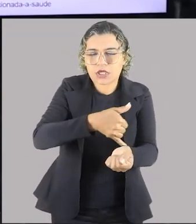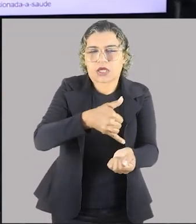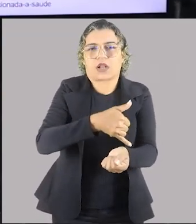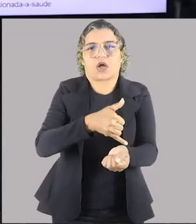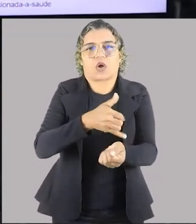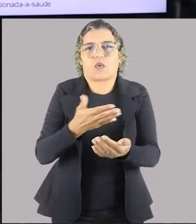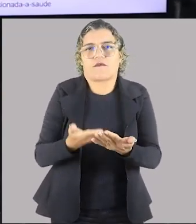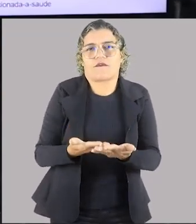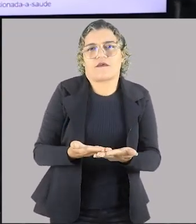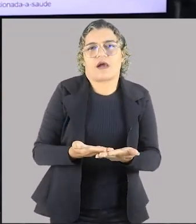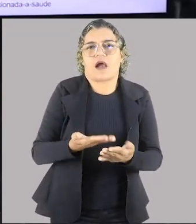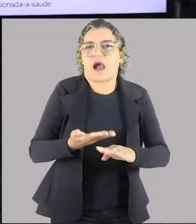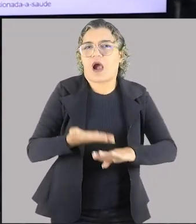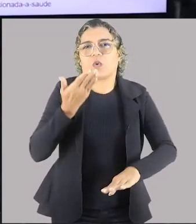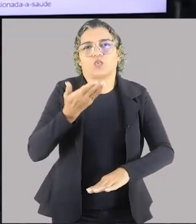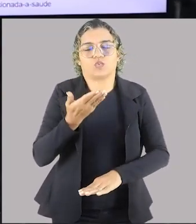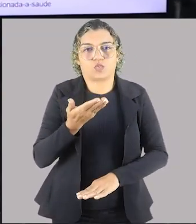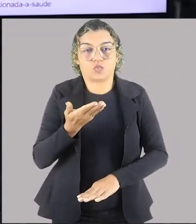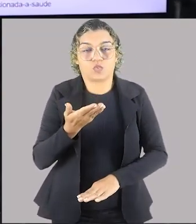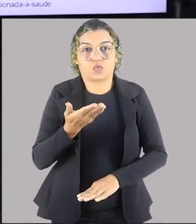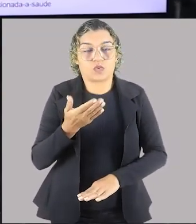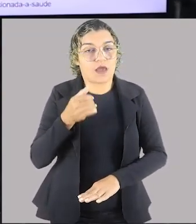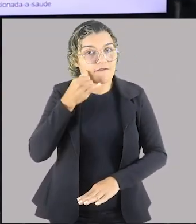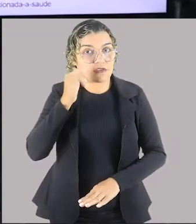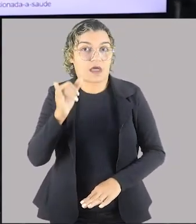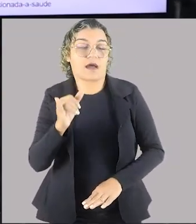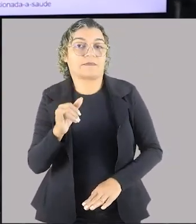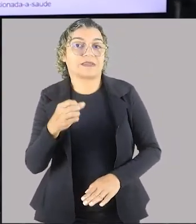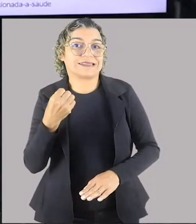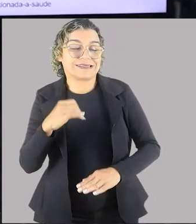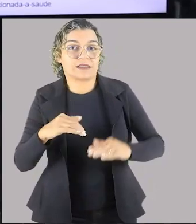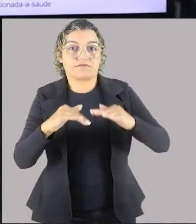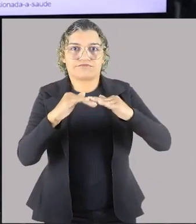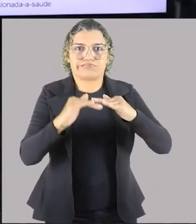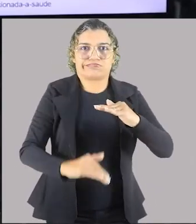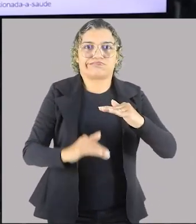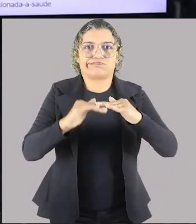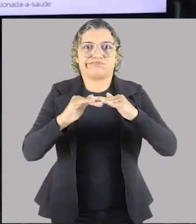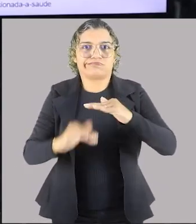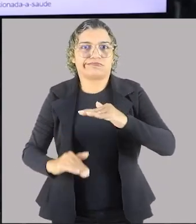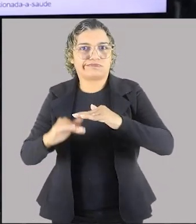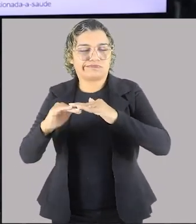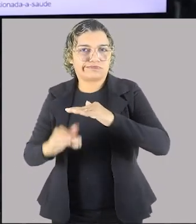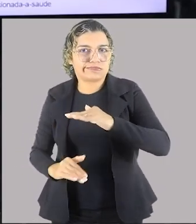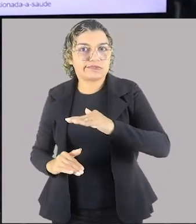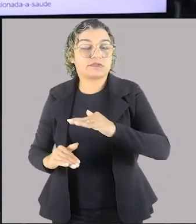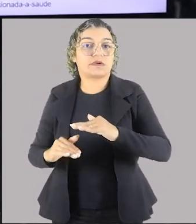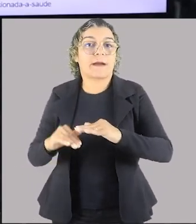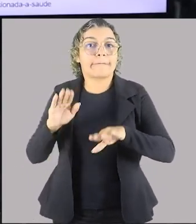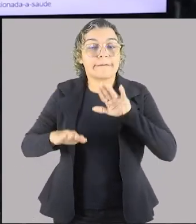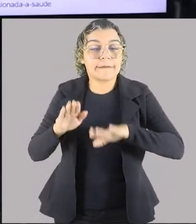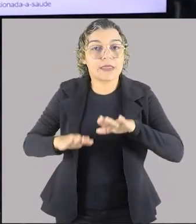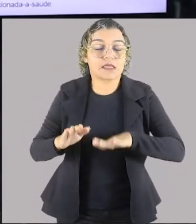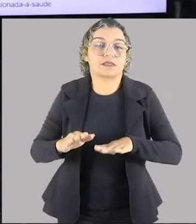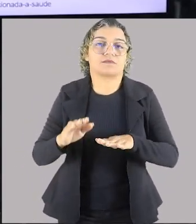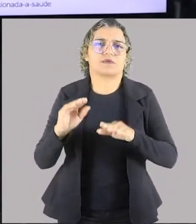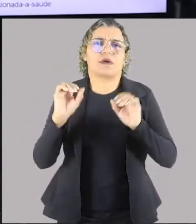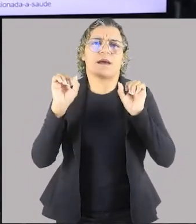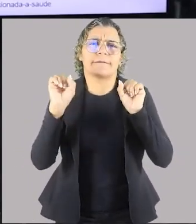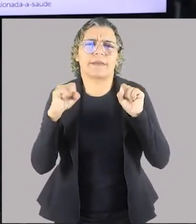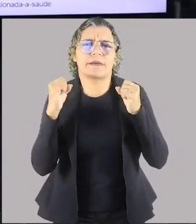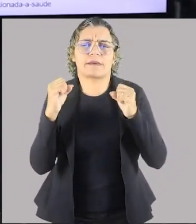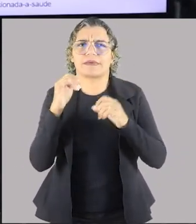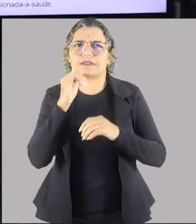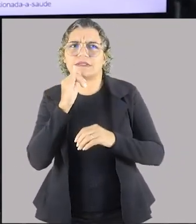iriam afetar a sua saúde. Quando o indivíduo fazia abaixo desses valores, mesmo ele fazendo aquela